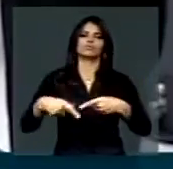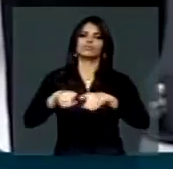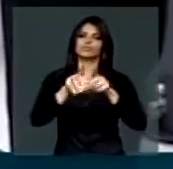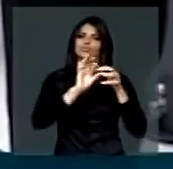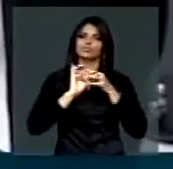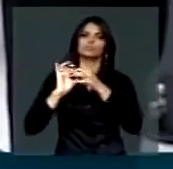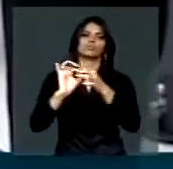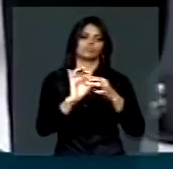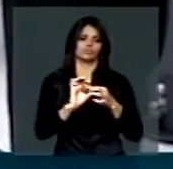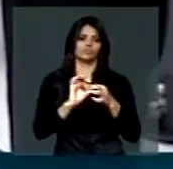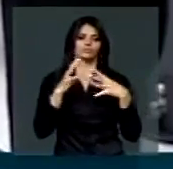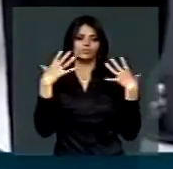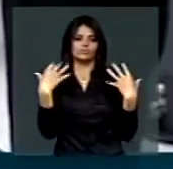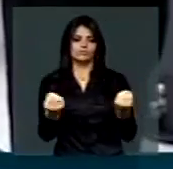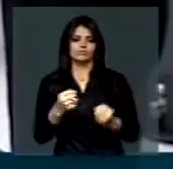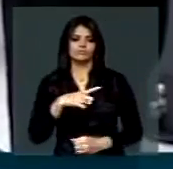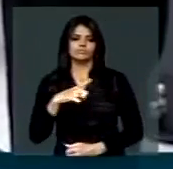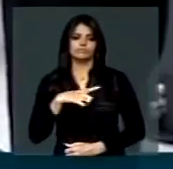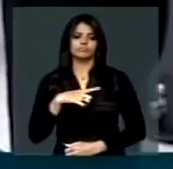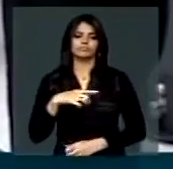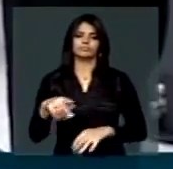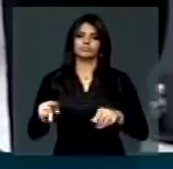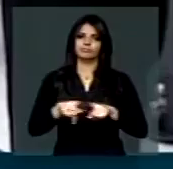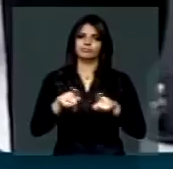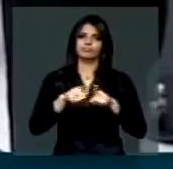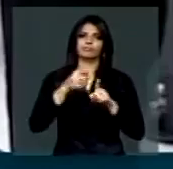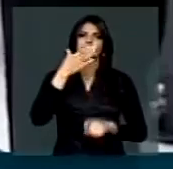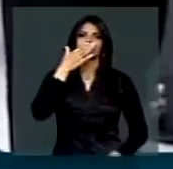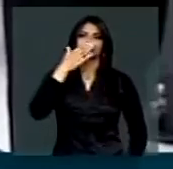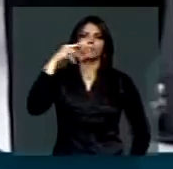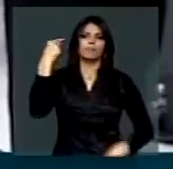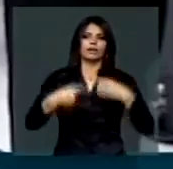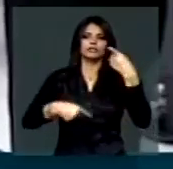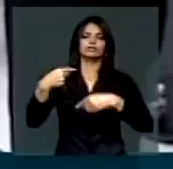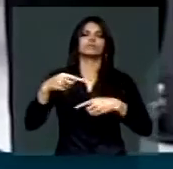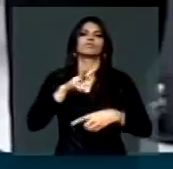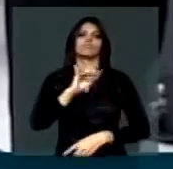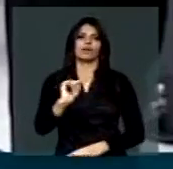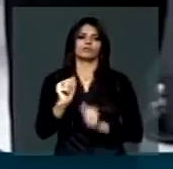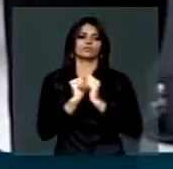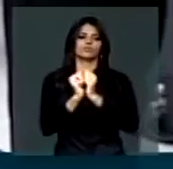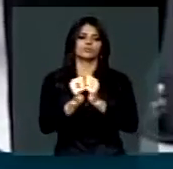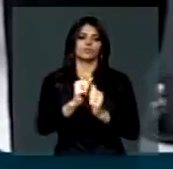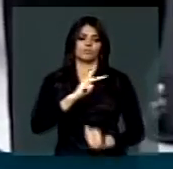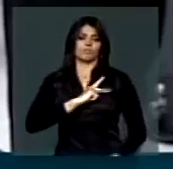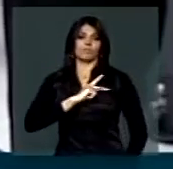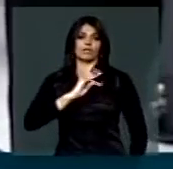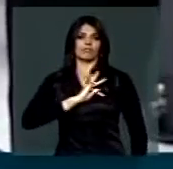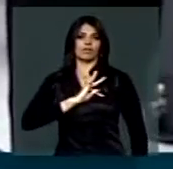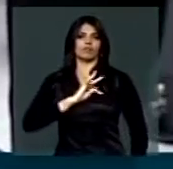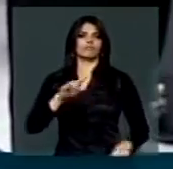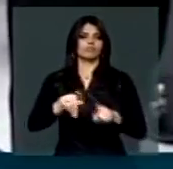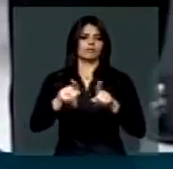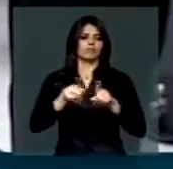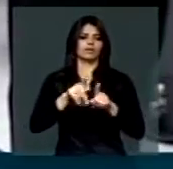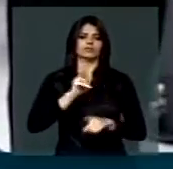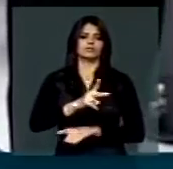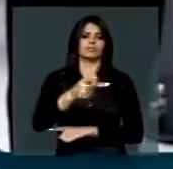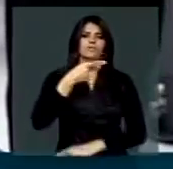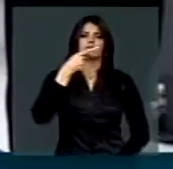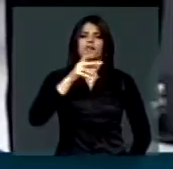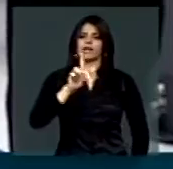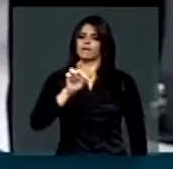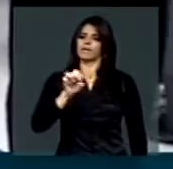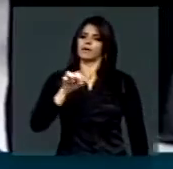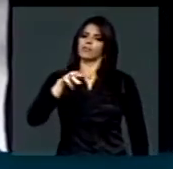nesse processo e tenho certeza que os demais partidos haverão de estar também. E gostaria inclusive que o PT que sempre se diz